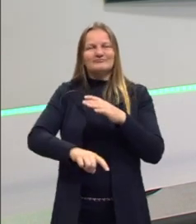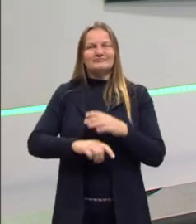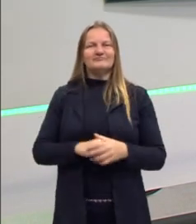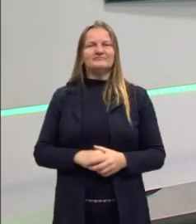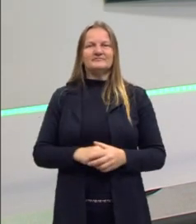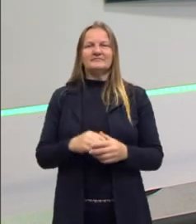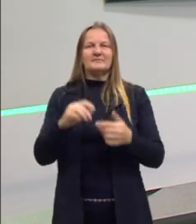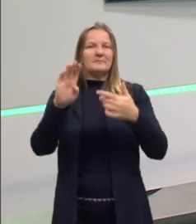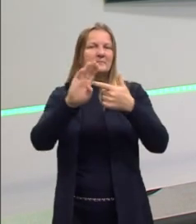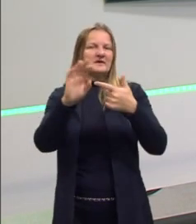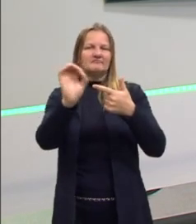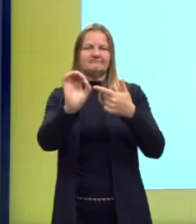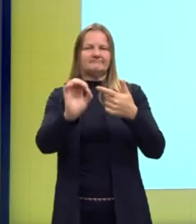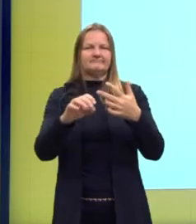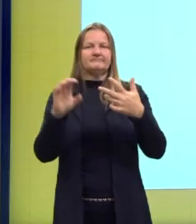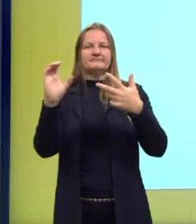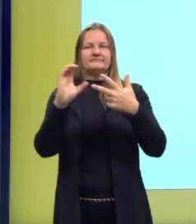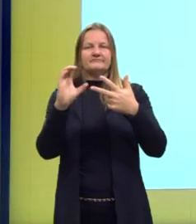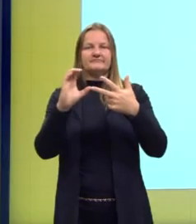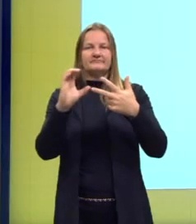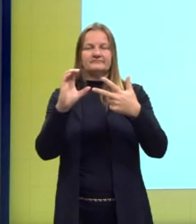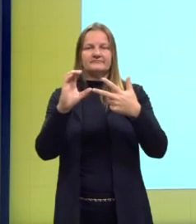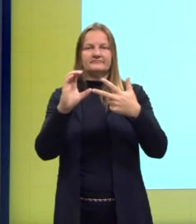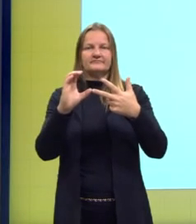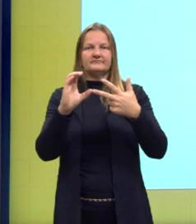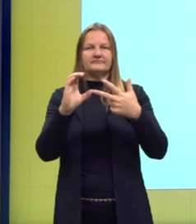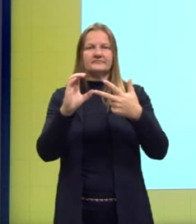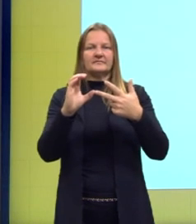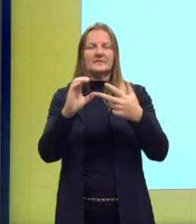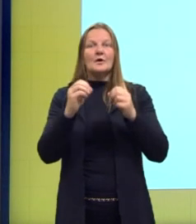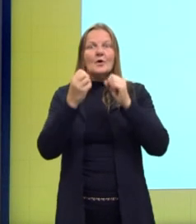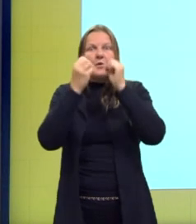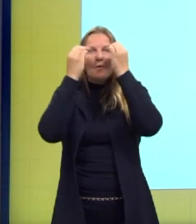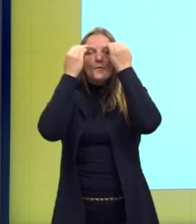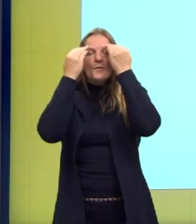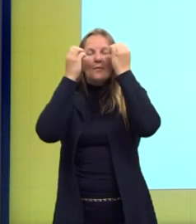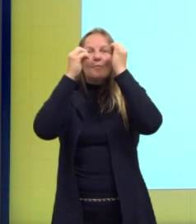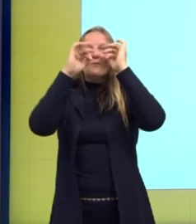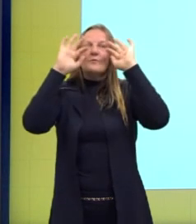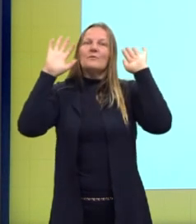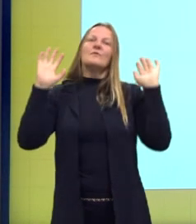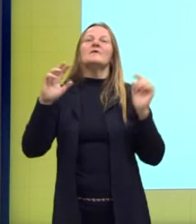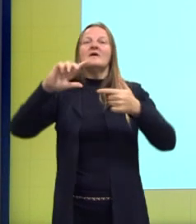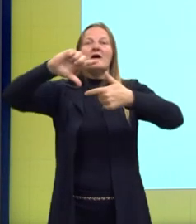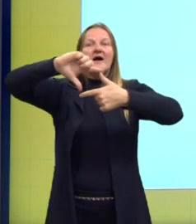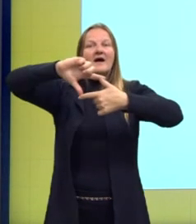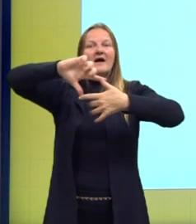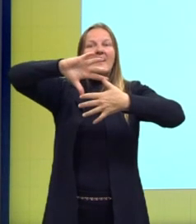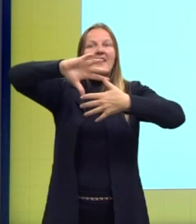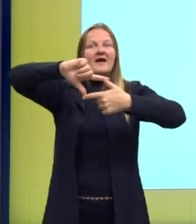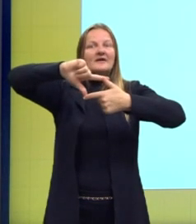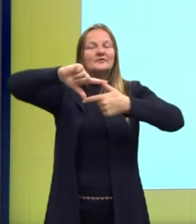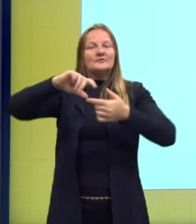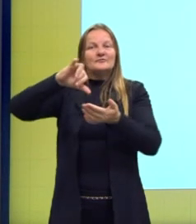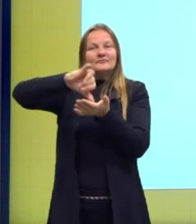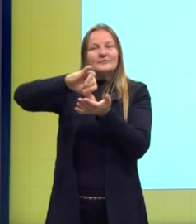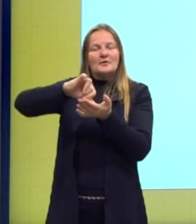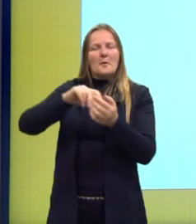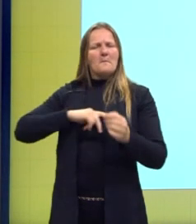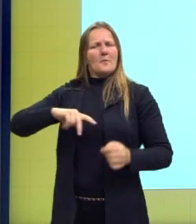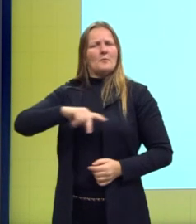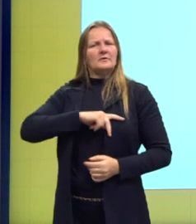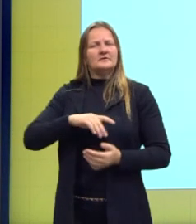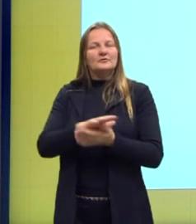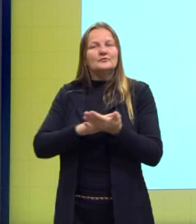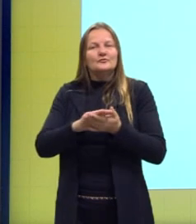Então não é opção b nascer uma compreensão etnocentrica Acerca das